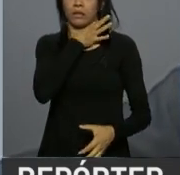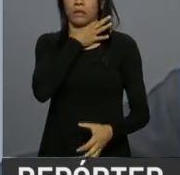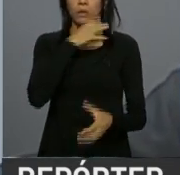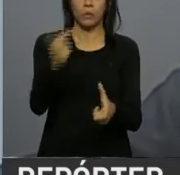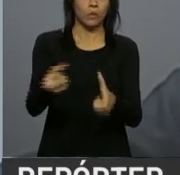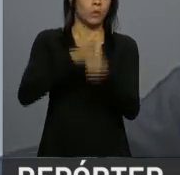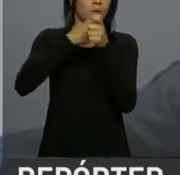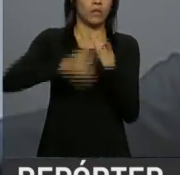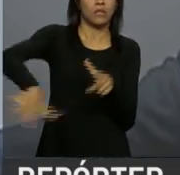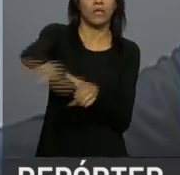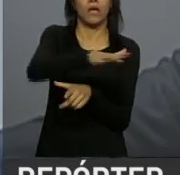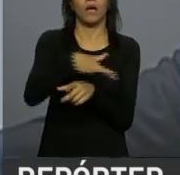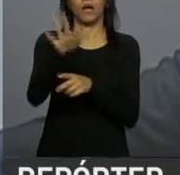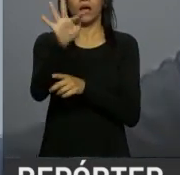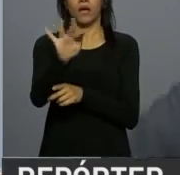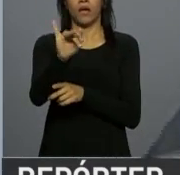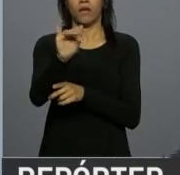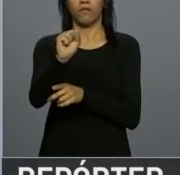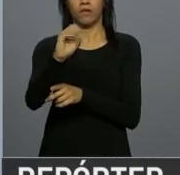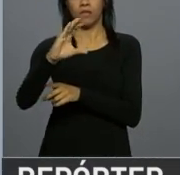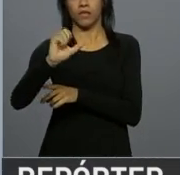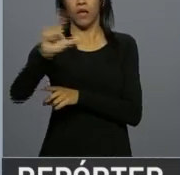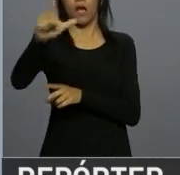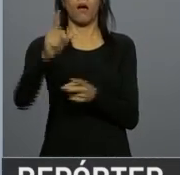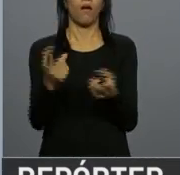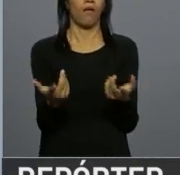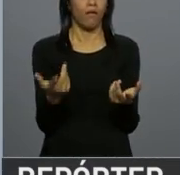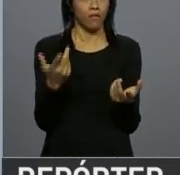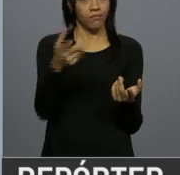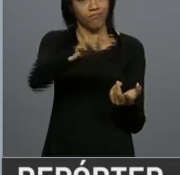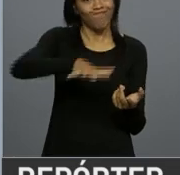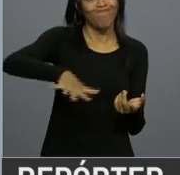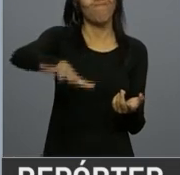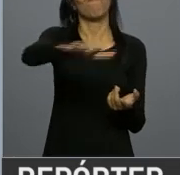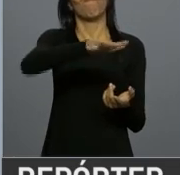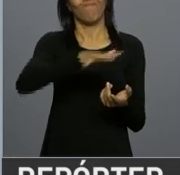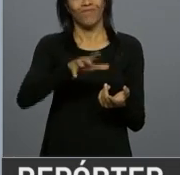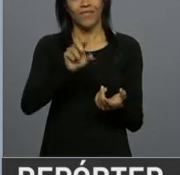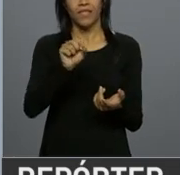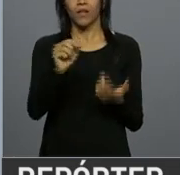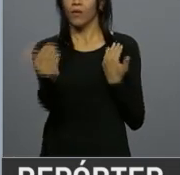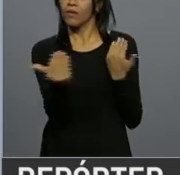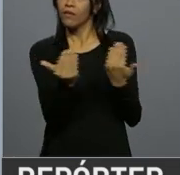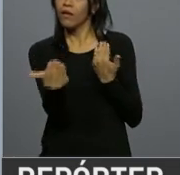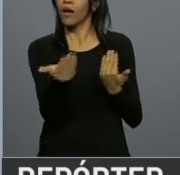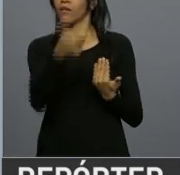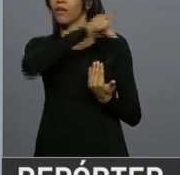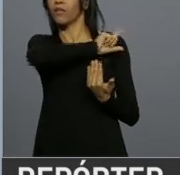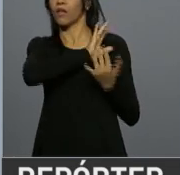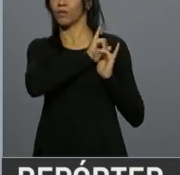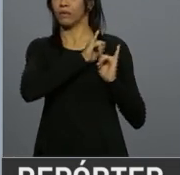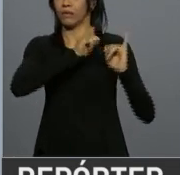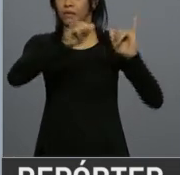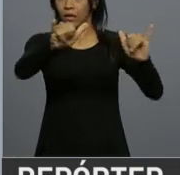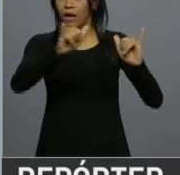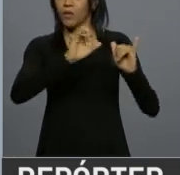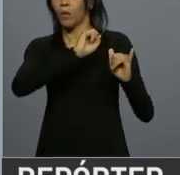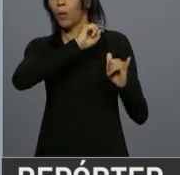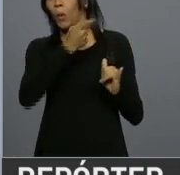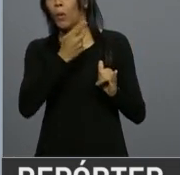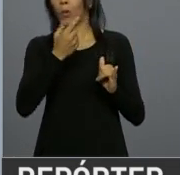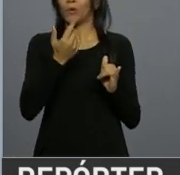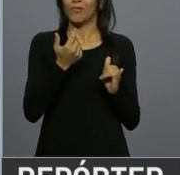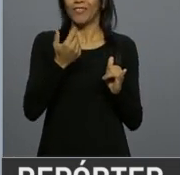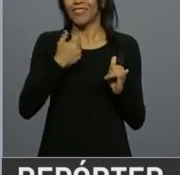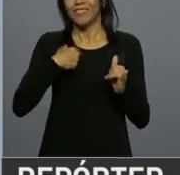um déficit fiscal, um déficit primário que depois é maior do que aquele que foi anunciado ou foi estimado